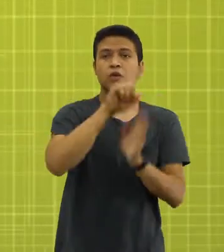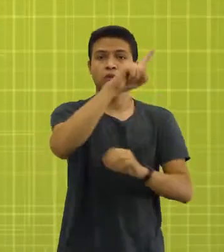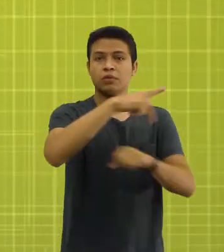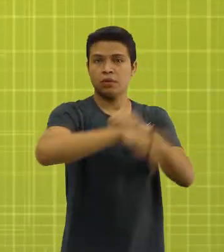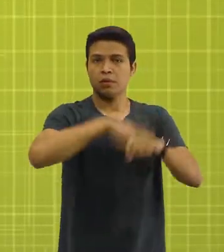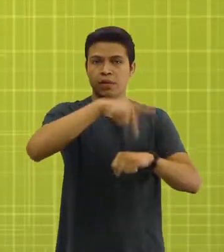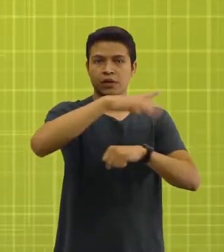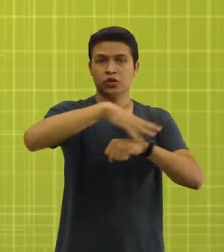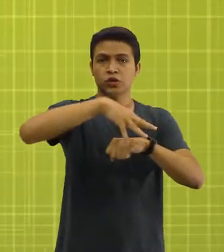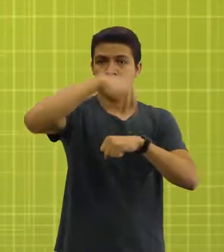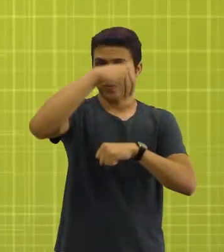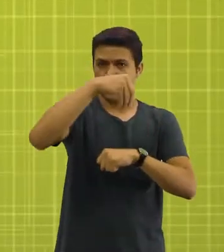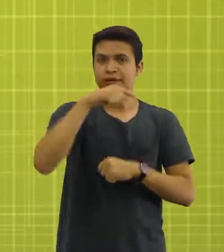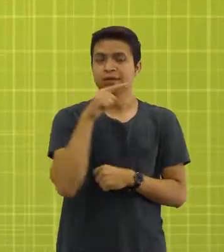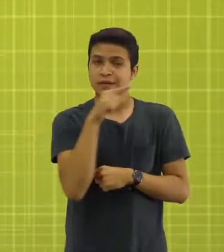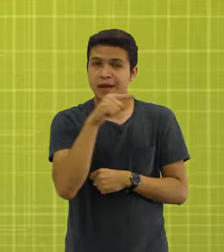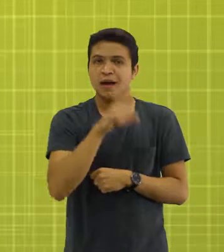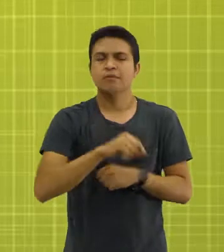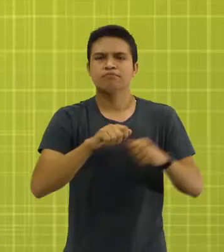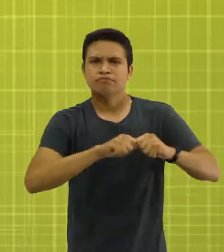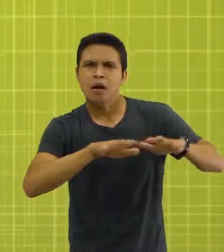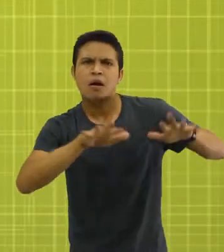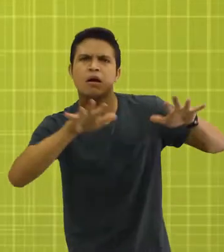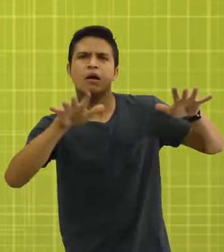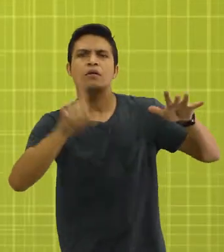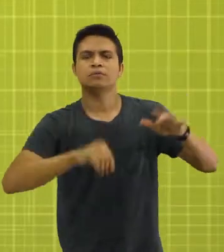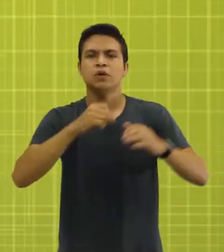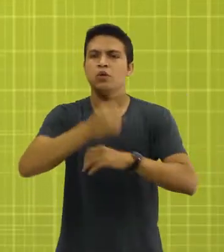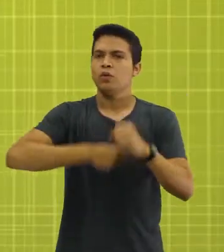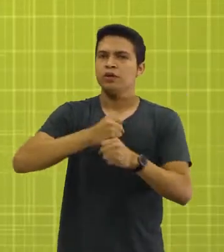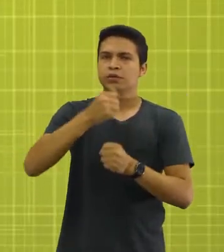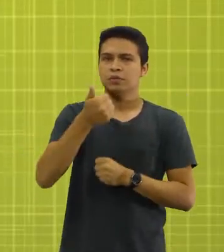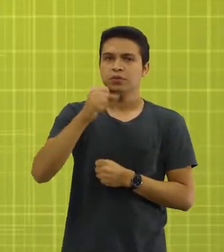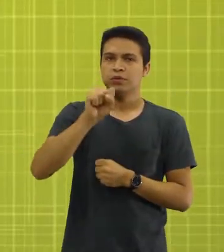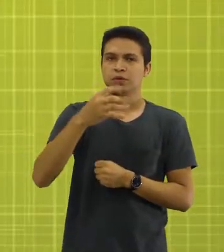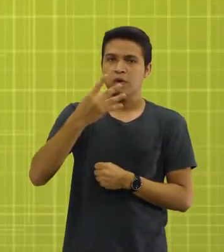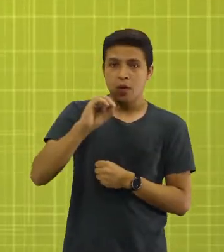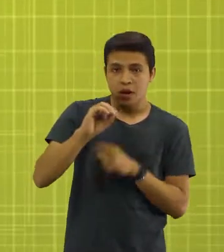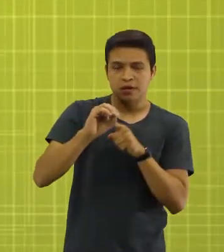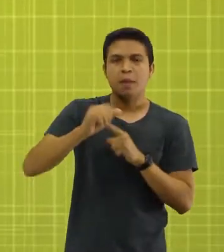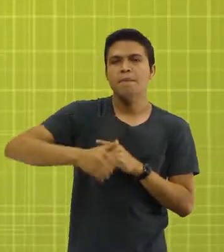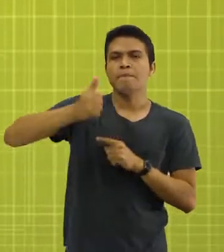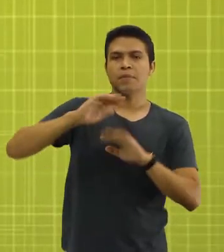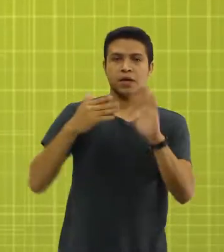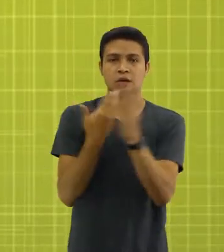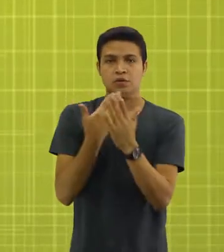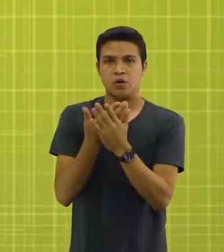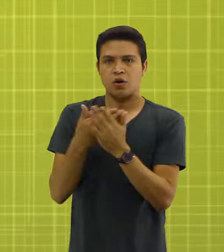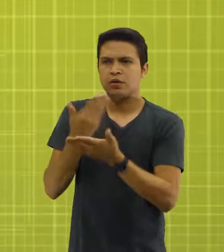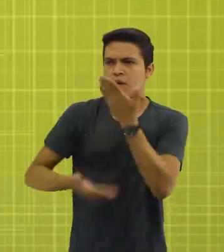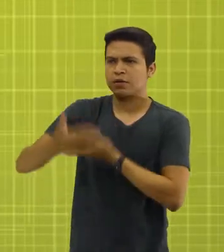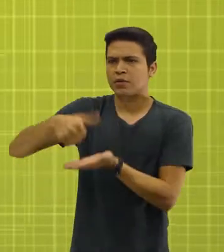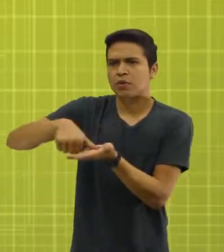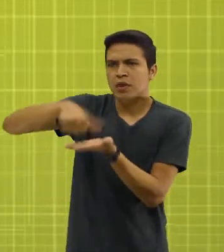à Suécia, com o Instituto Liberermonds. A expansão continuou e, em 1840, a primeira escola